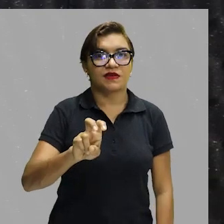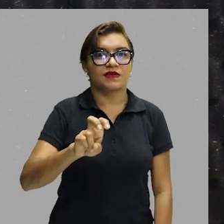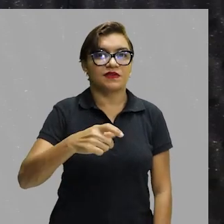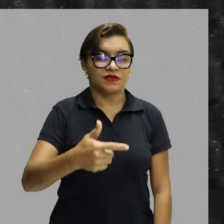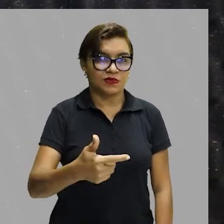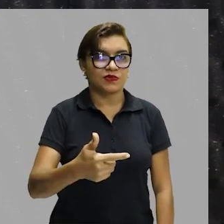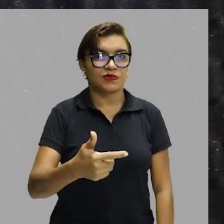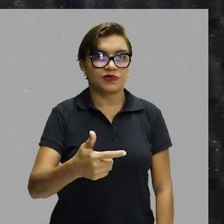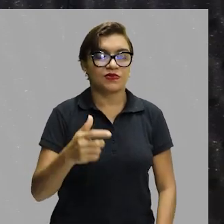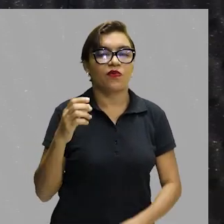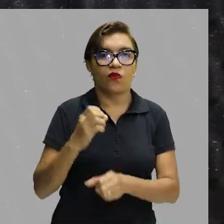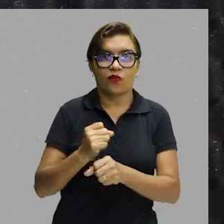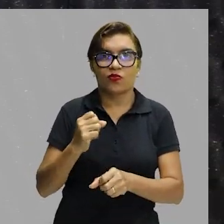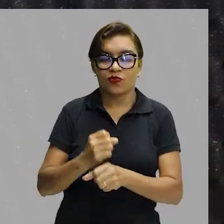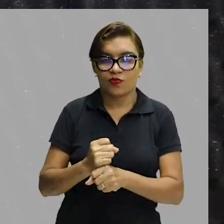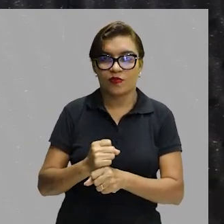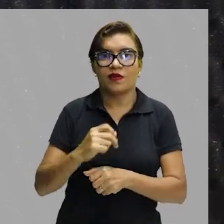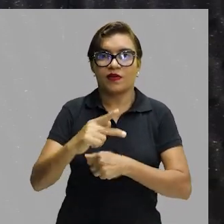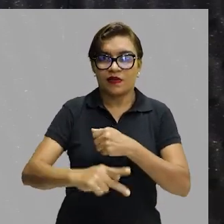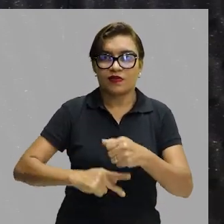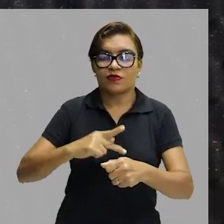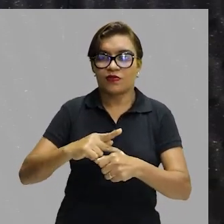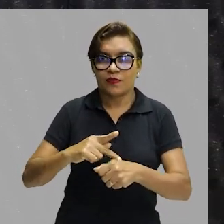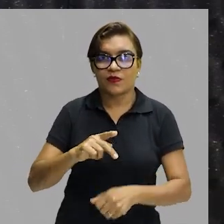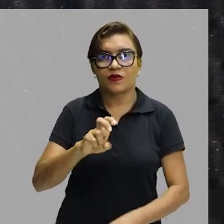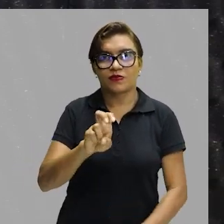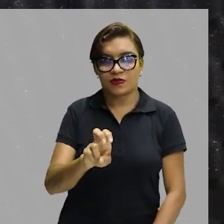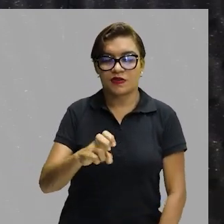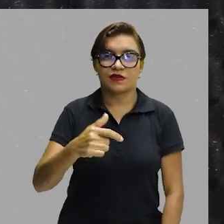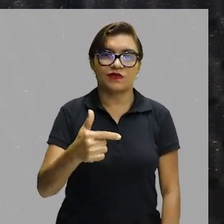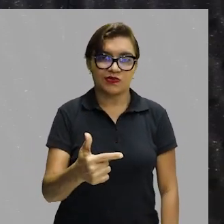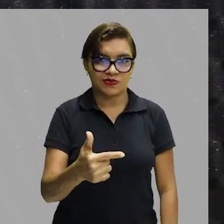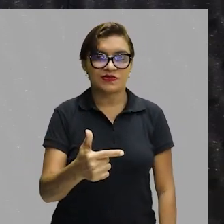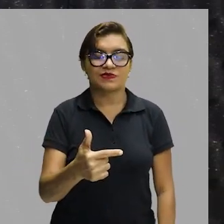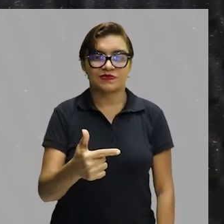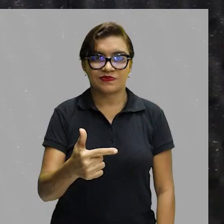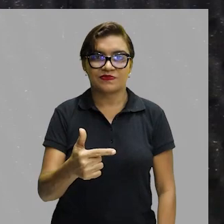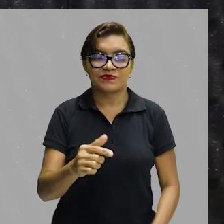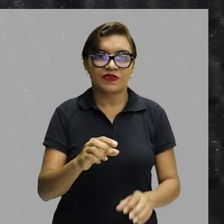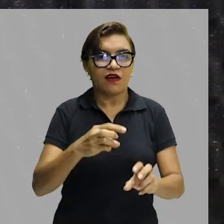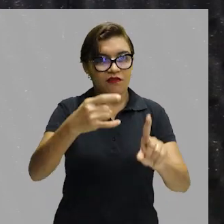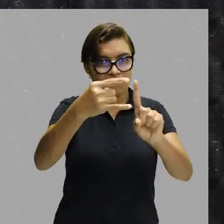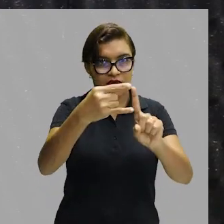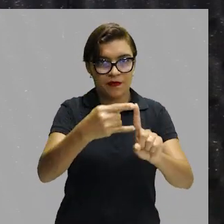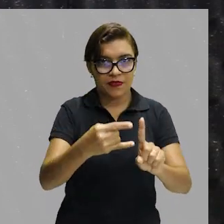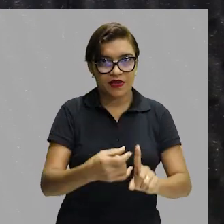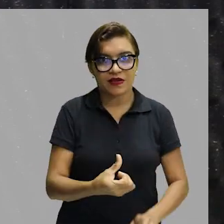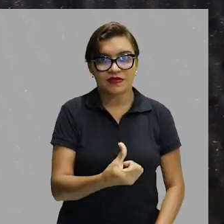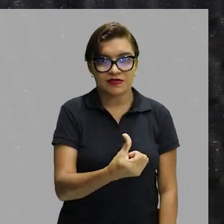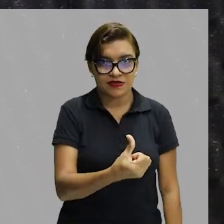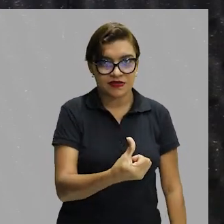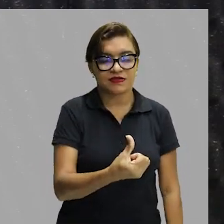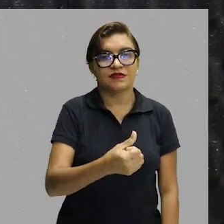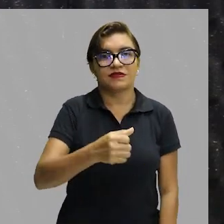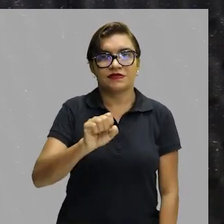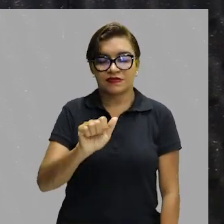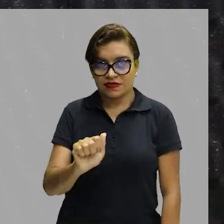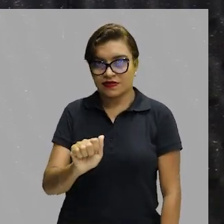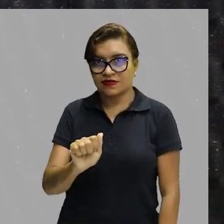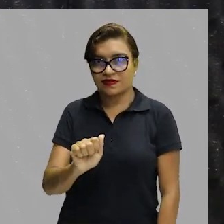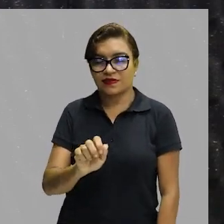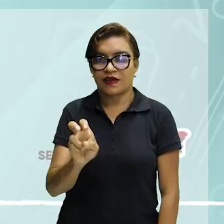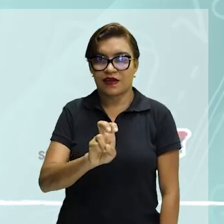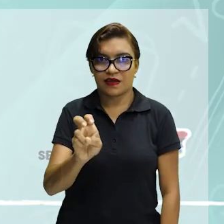número atômico é 52. Então, número atômico 52, família 6A, quinto período.